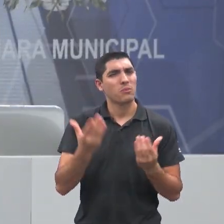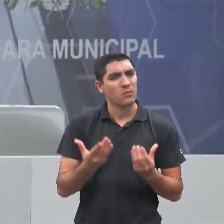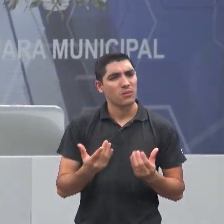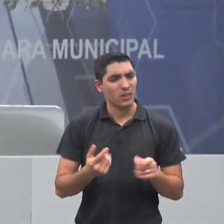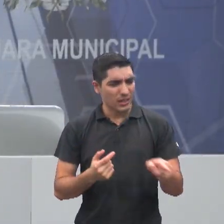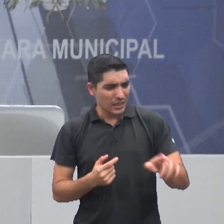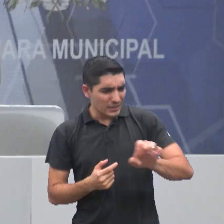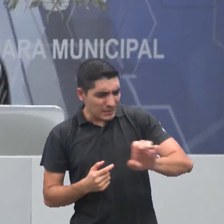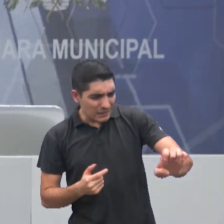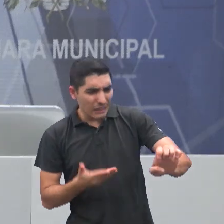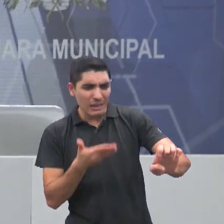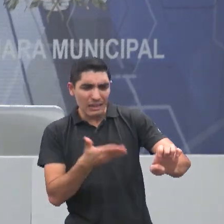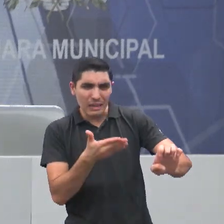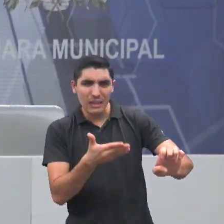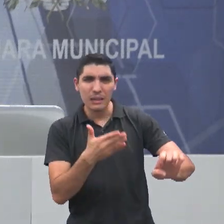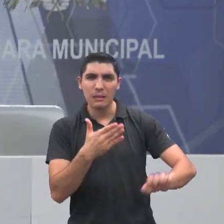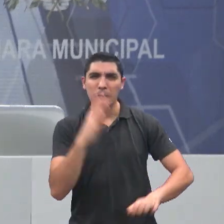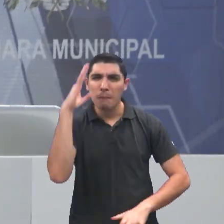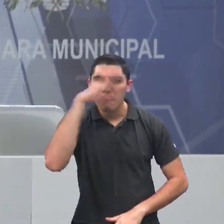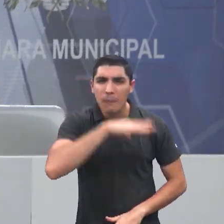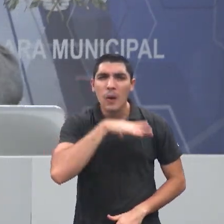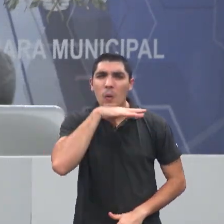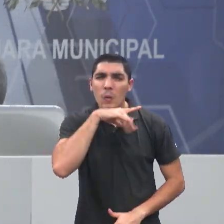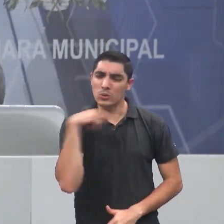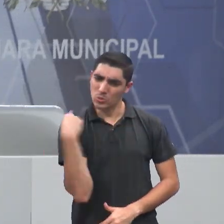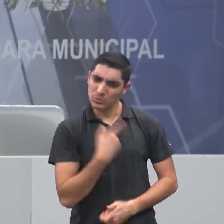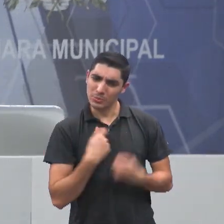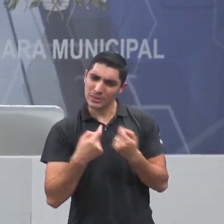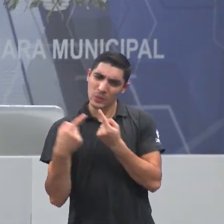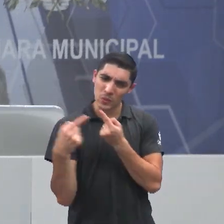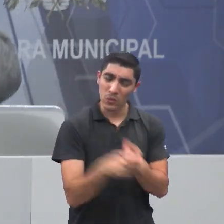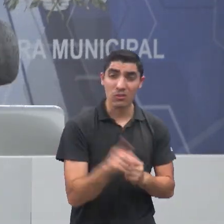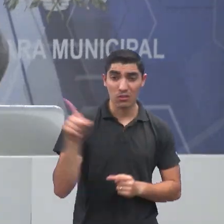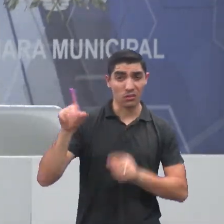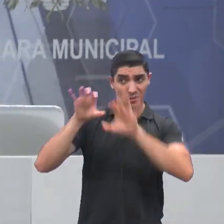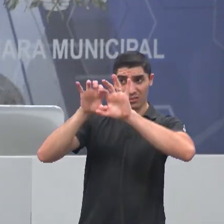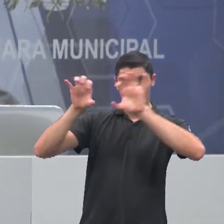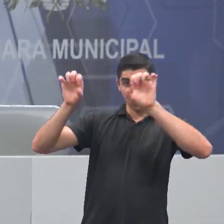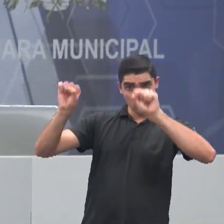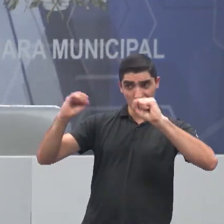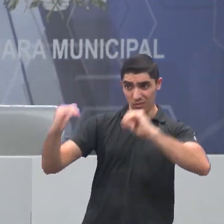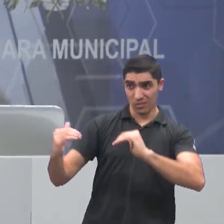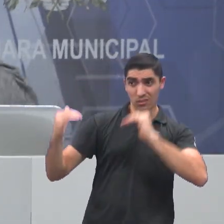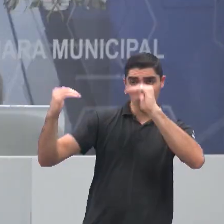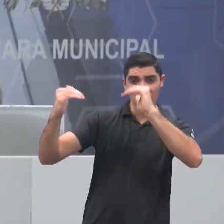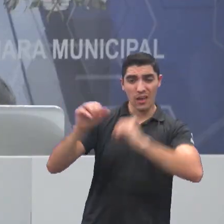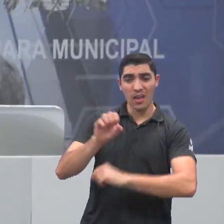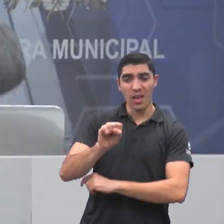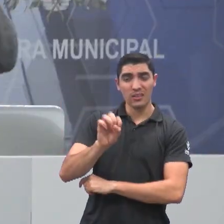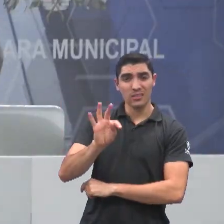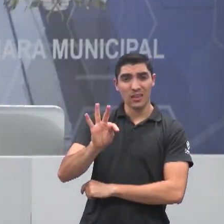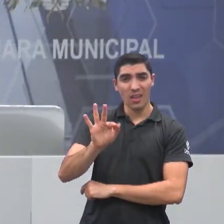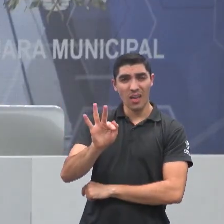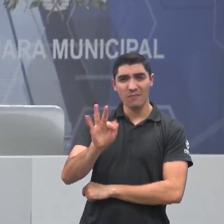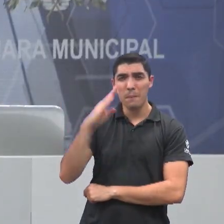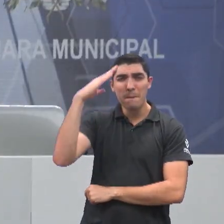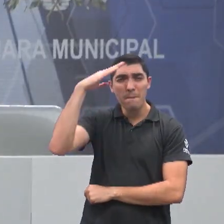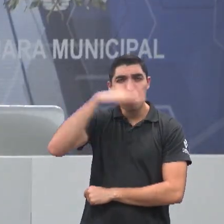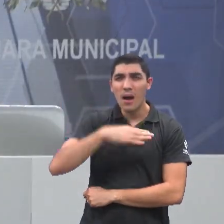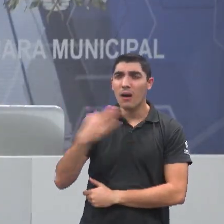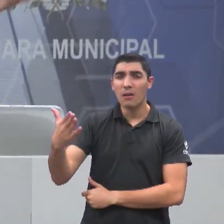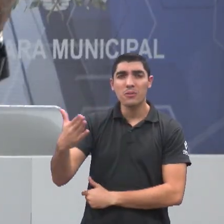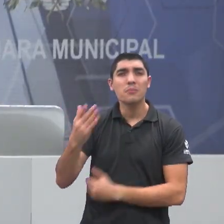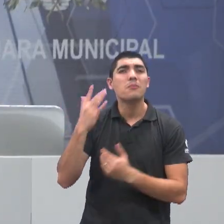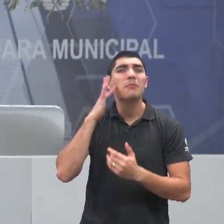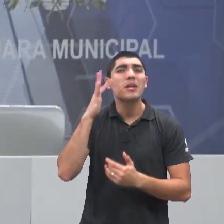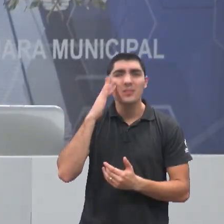esquerda fraudulenta nesse país para atacar. Nós temos um STF hoje que está arrebentando com o Brasil. Veja o que estão fazendo, a injustiça que estão fazendo. E